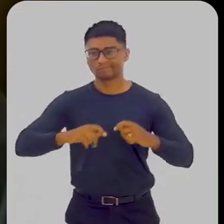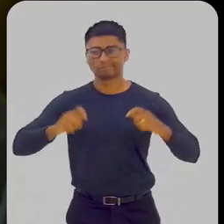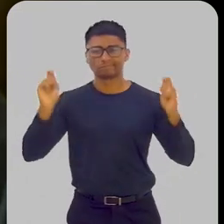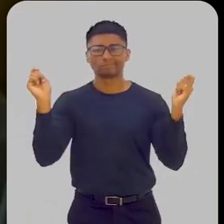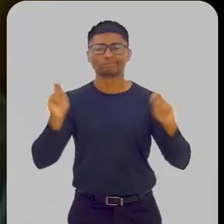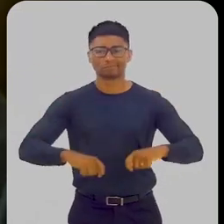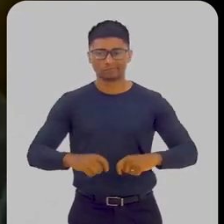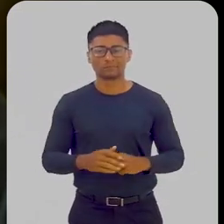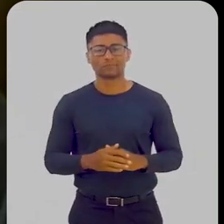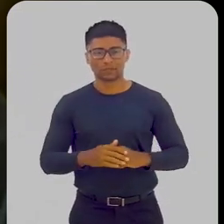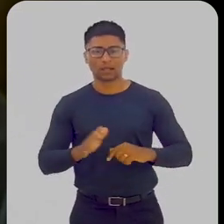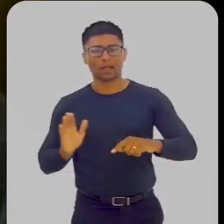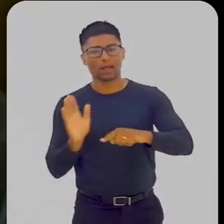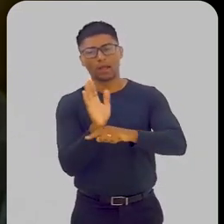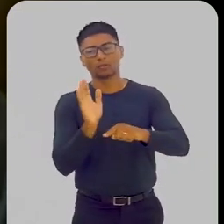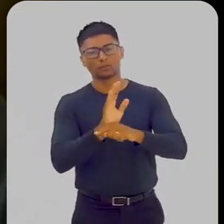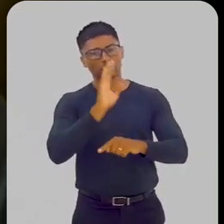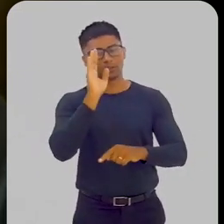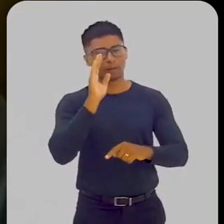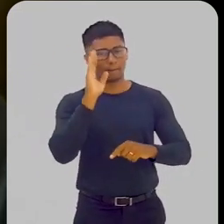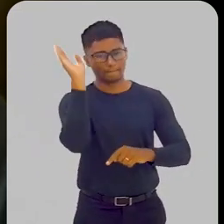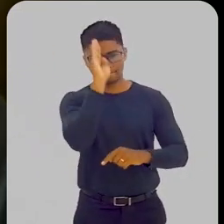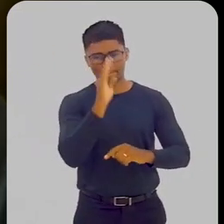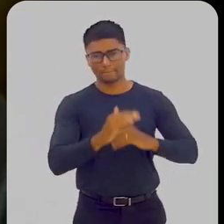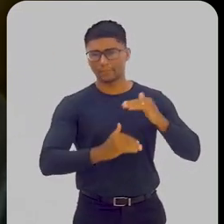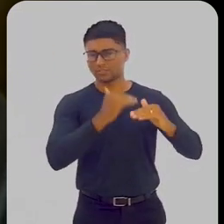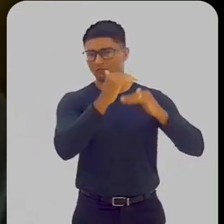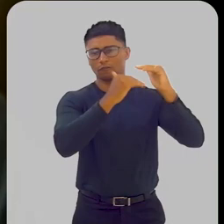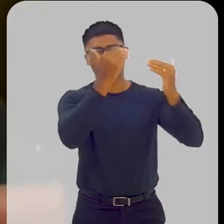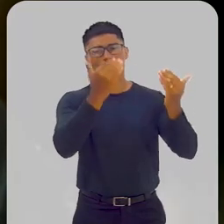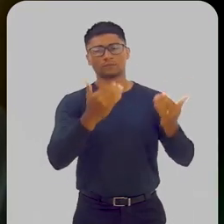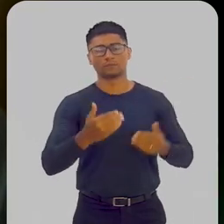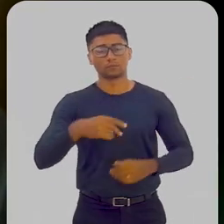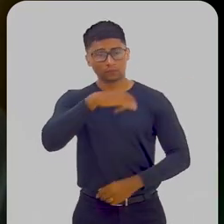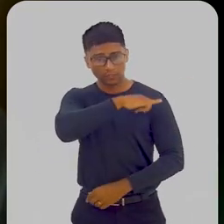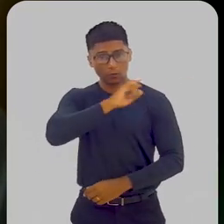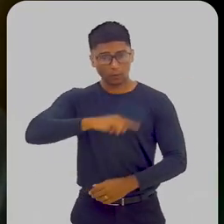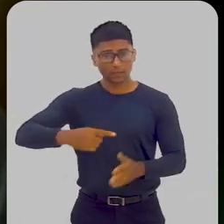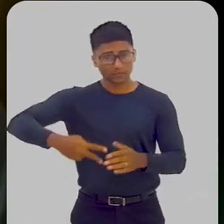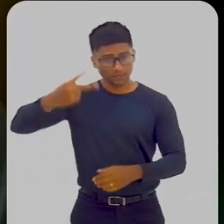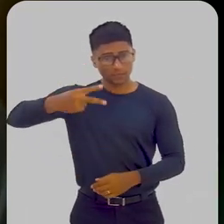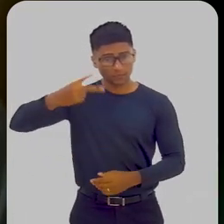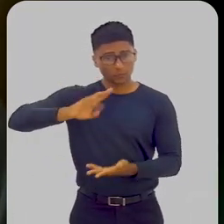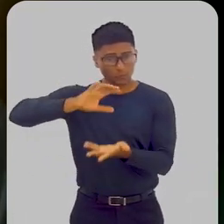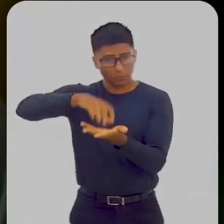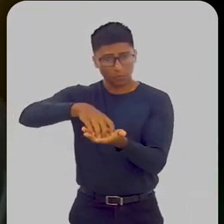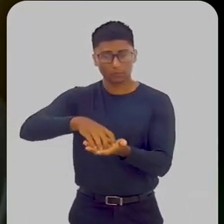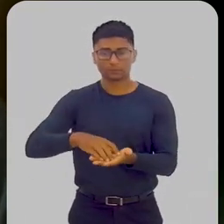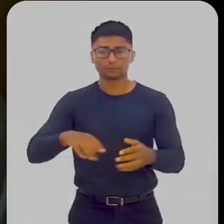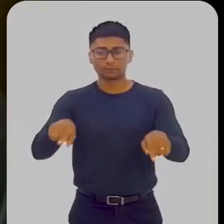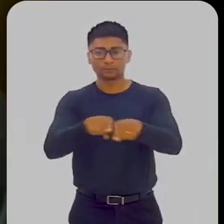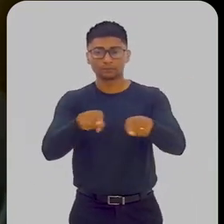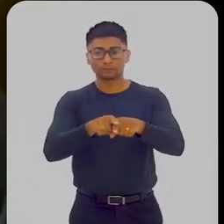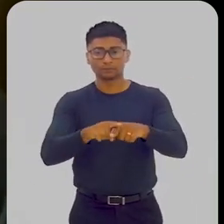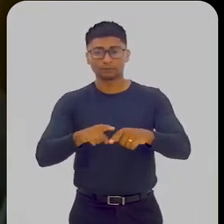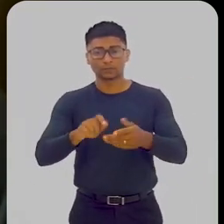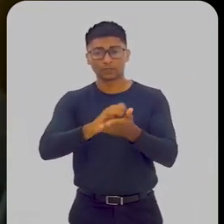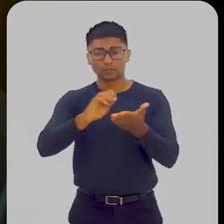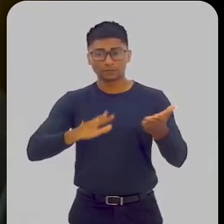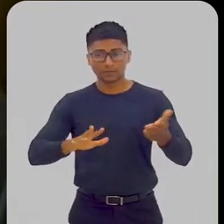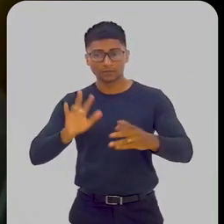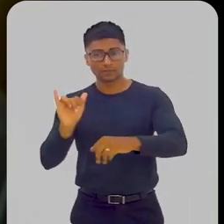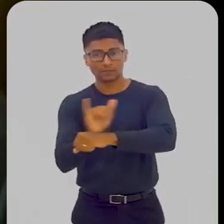Janeiro de que pode e deve contribuir ao desenvolvimento do país. O Rio é o segundo polo do país, com reflexo nas